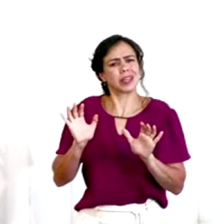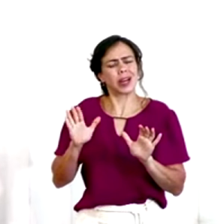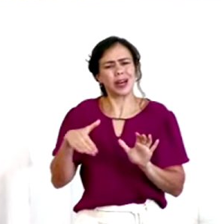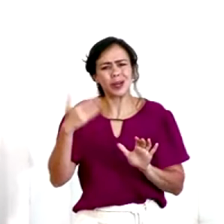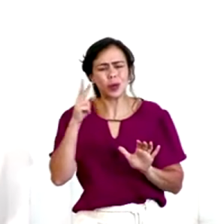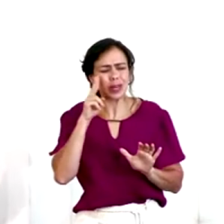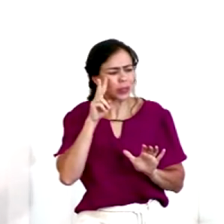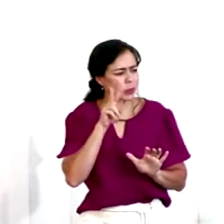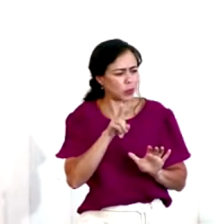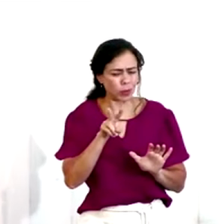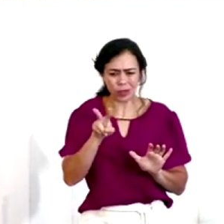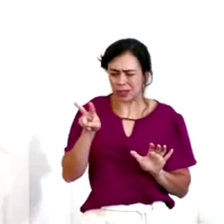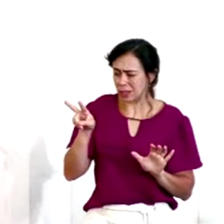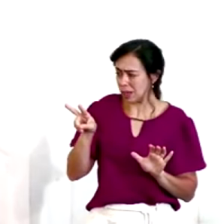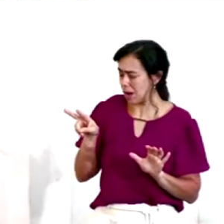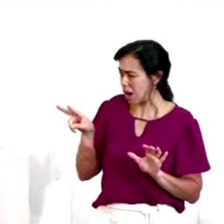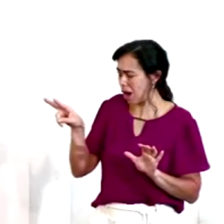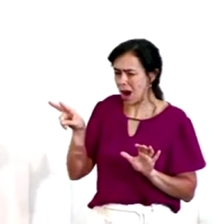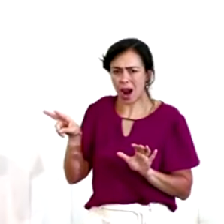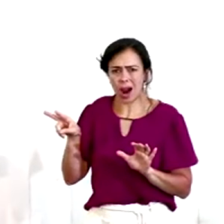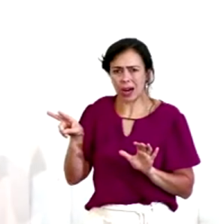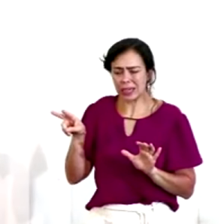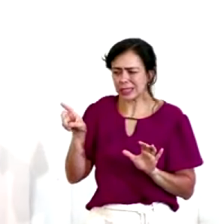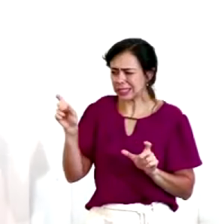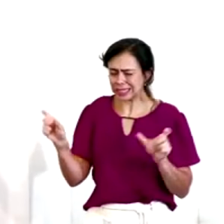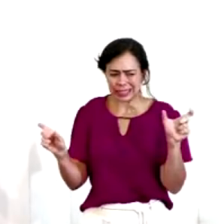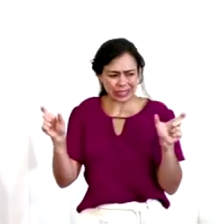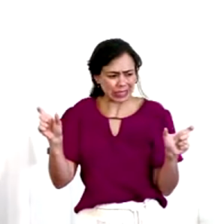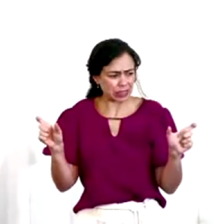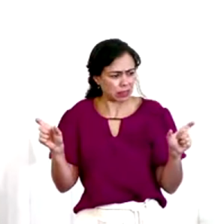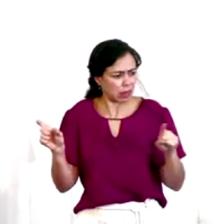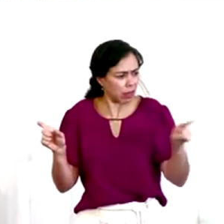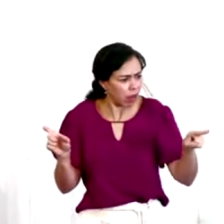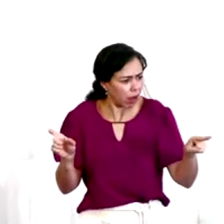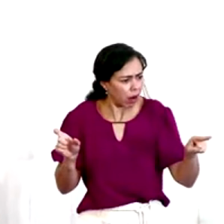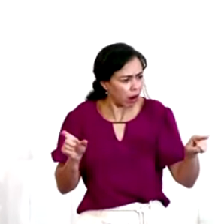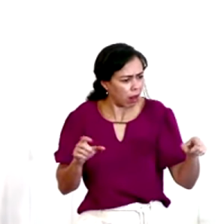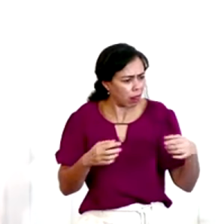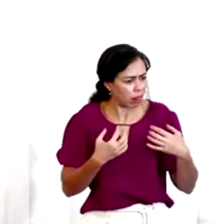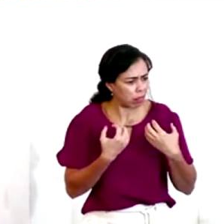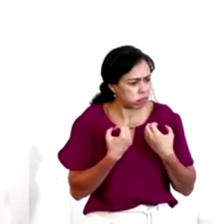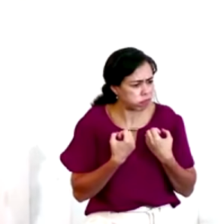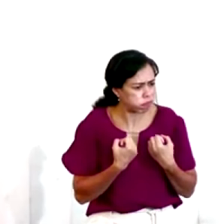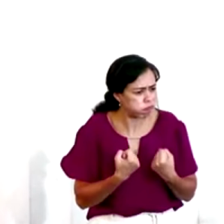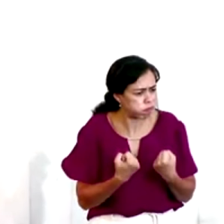pessoas desanimadas, pessoas sem esperança,